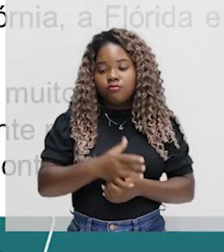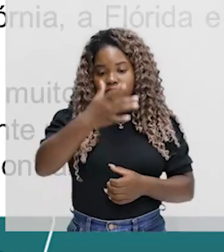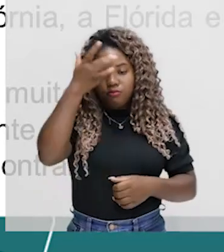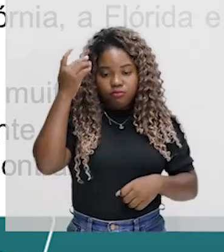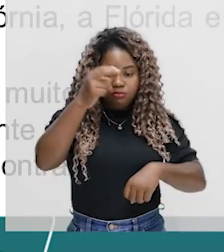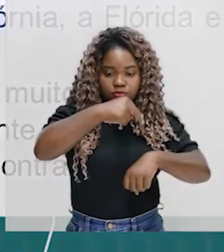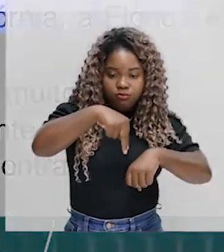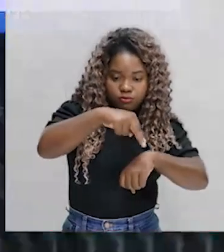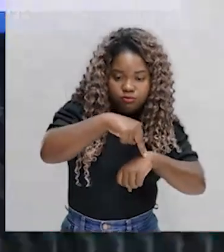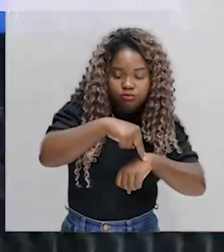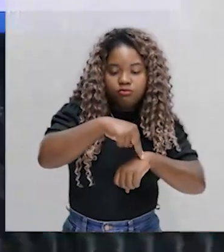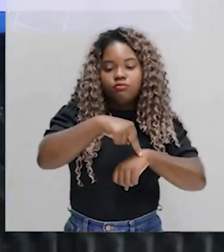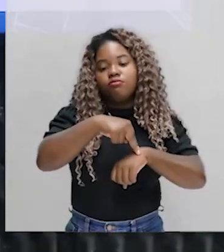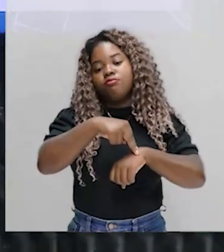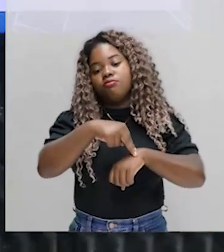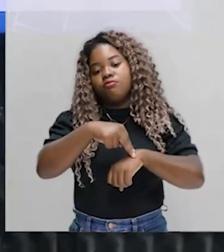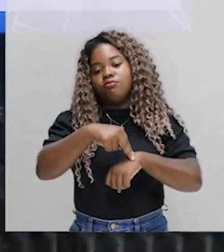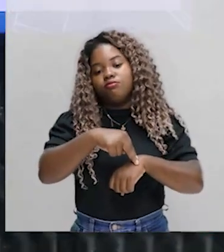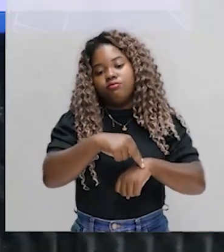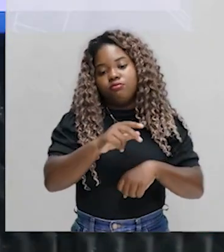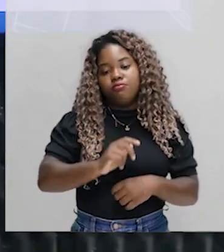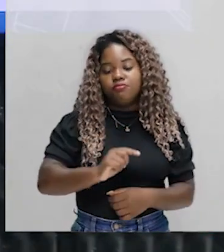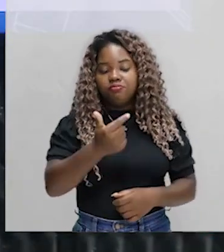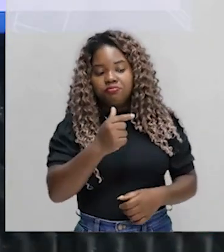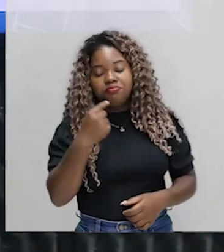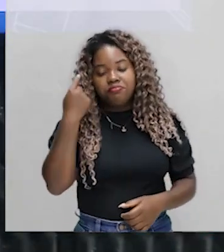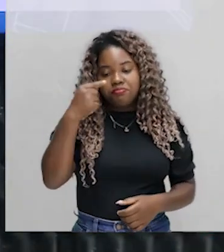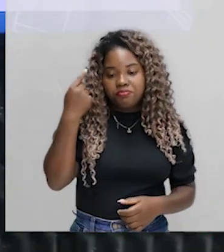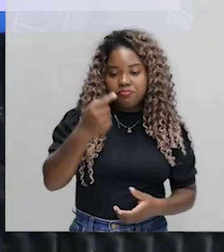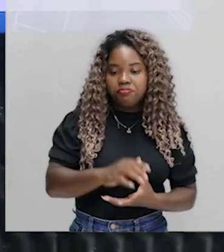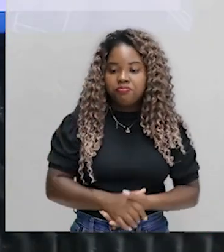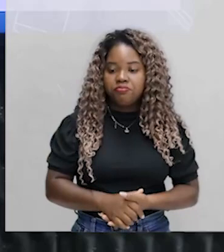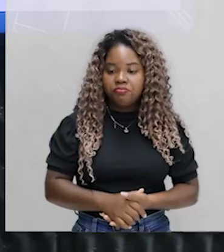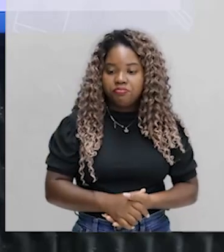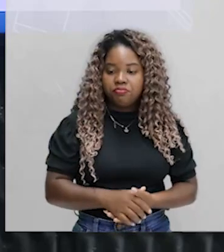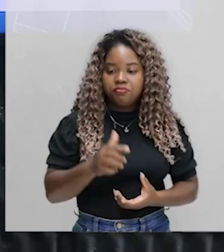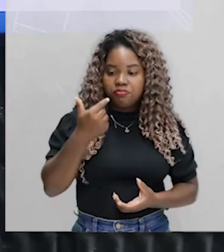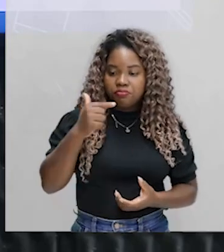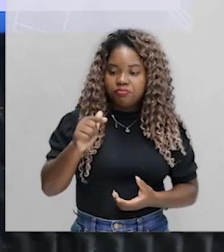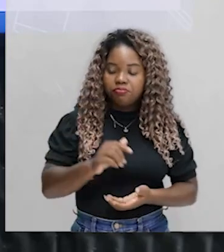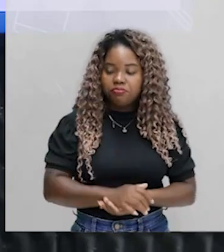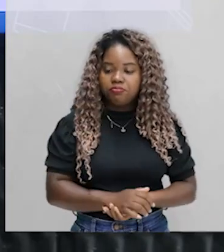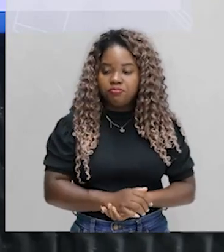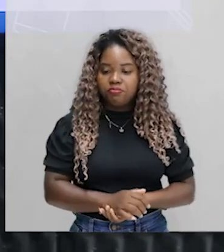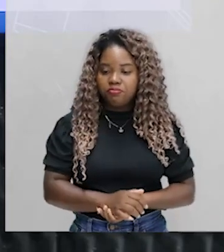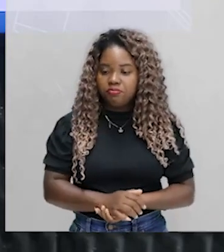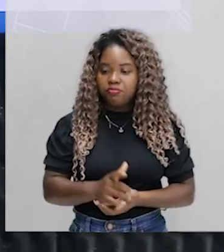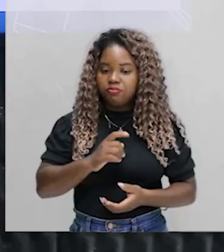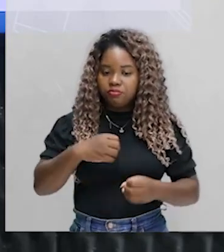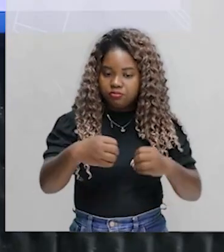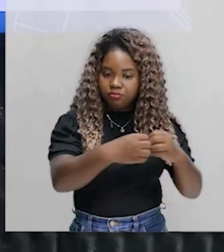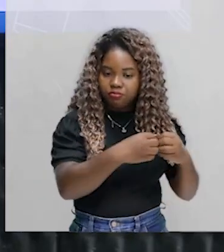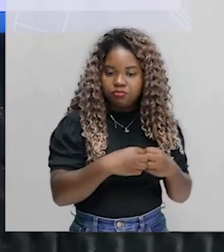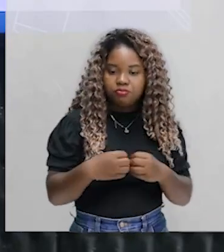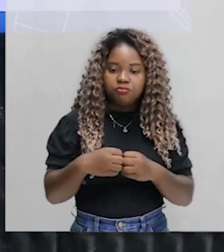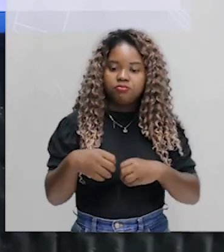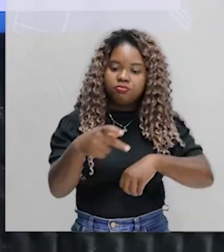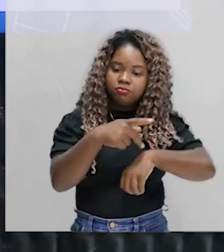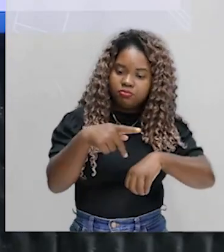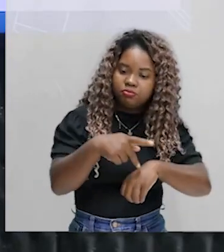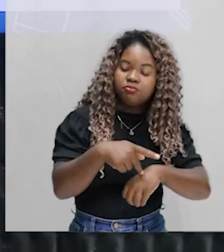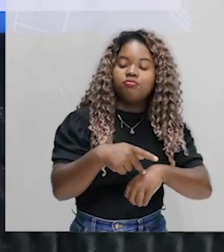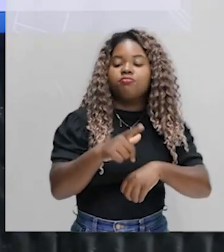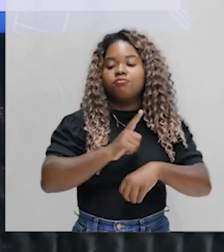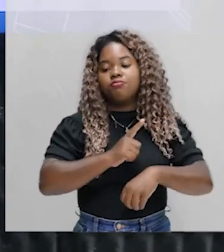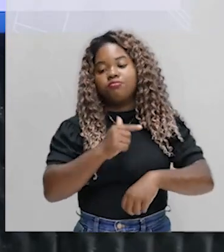nações que, mesmo que não tenham espanhol como idioma oficial, possuem alguma proximidade com países que